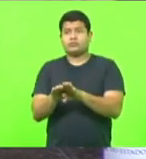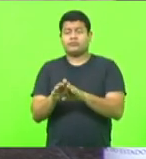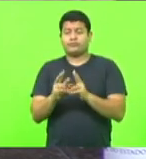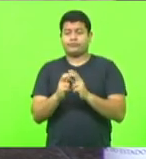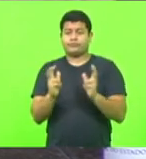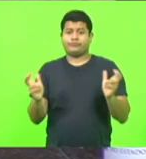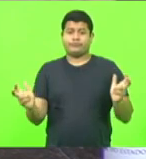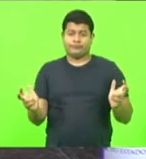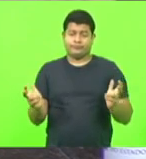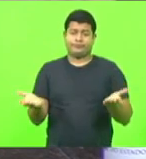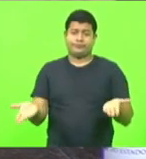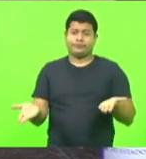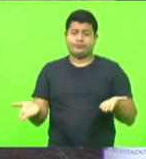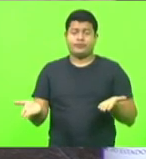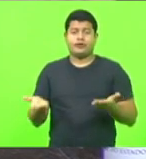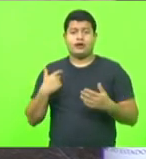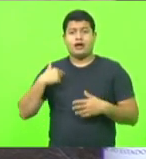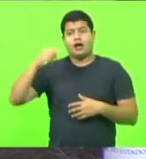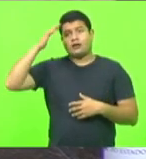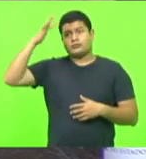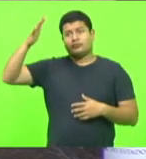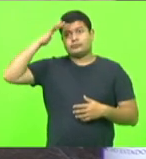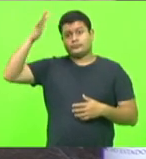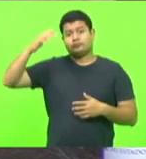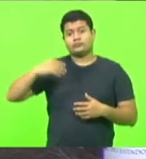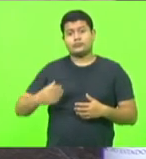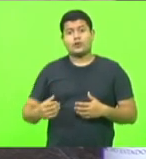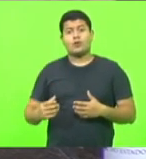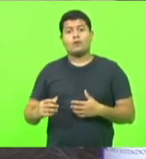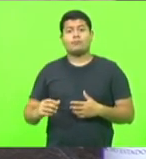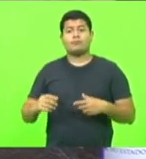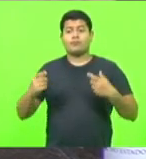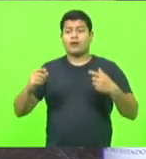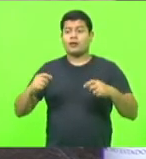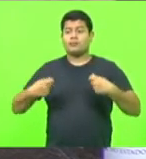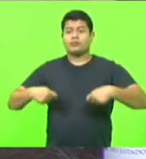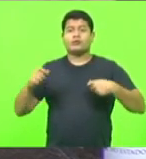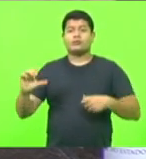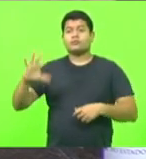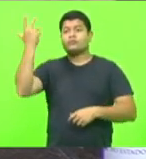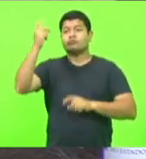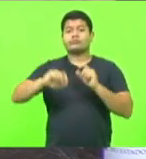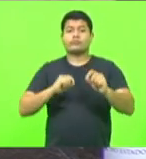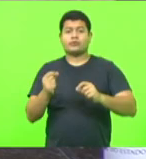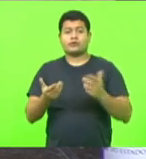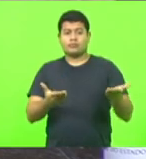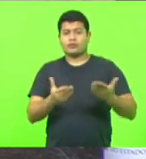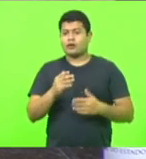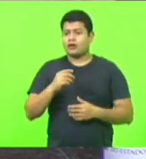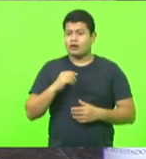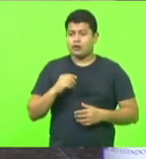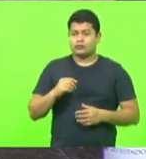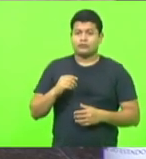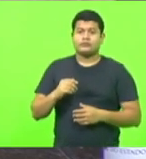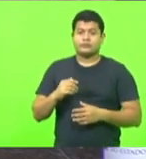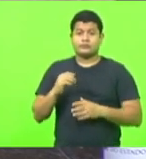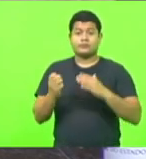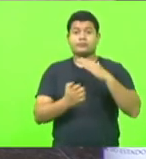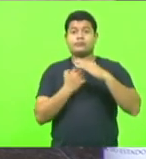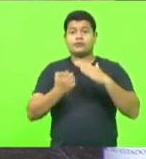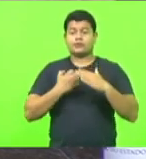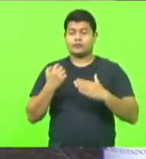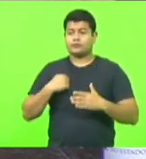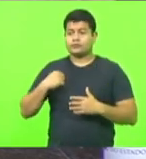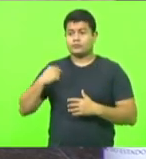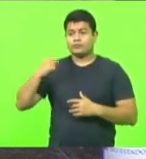Florianópolis. Eu fico imaginando o que é necessário para que a companhia comece a se importar com o meio ambiente e